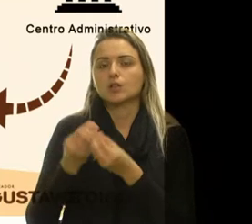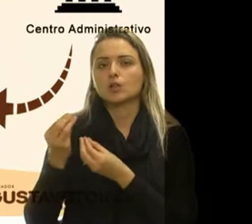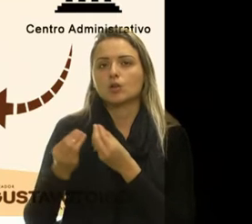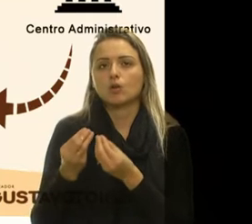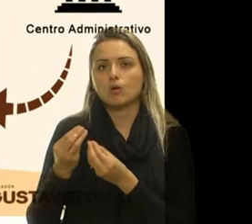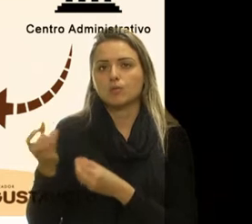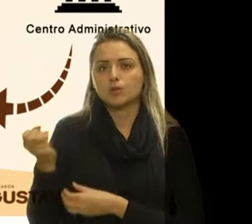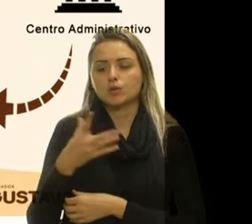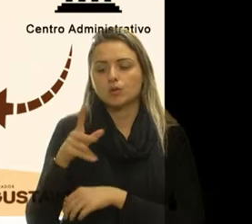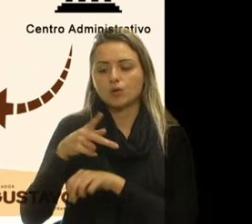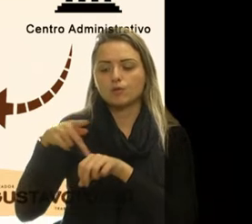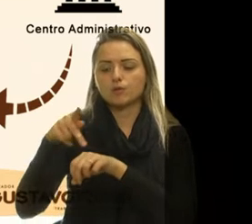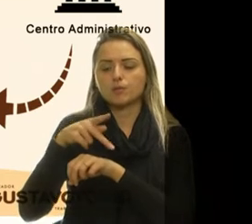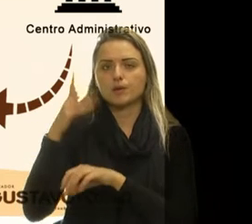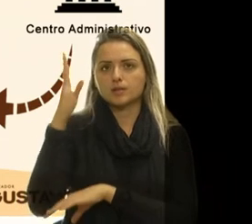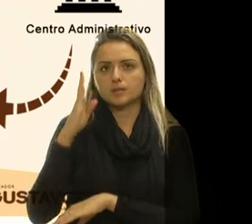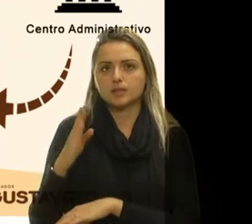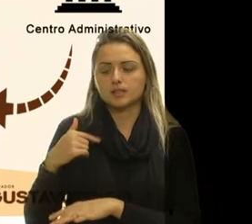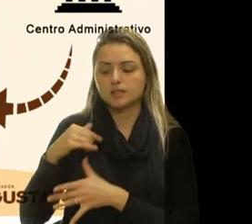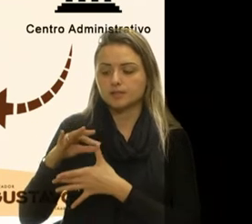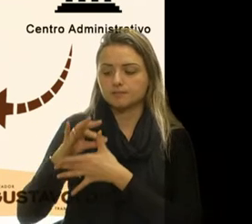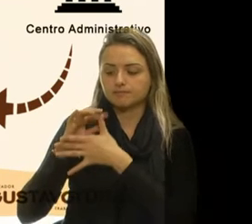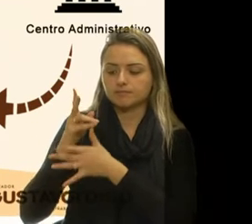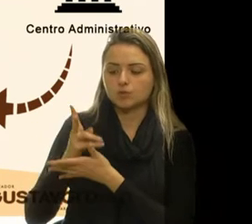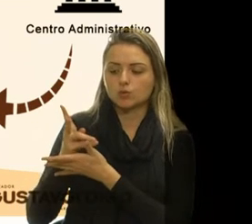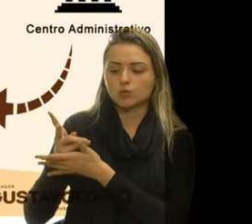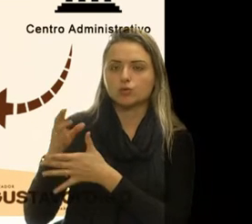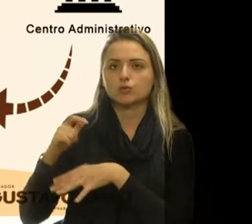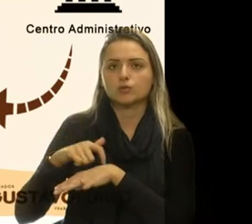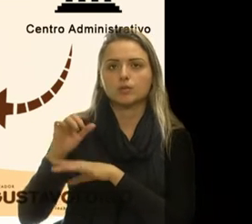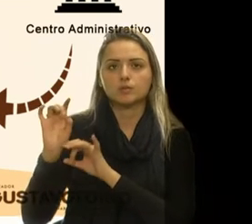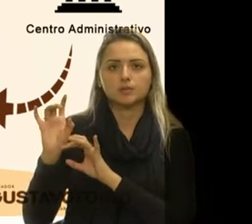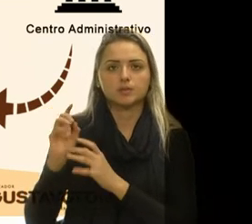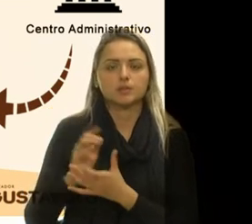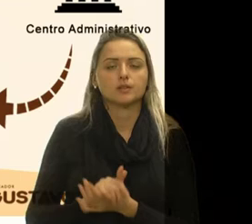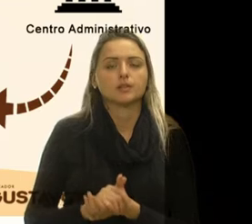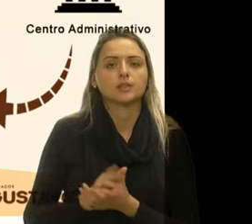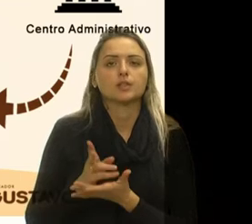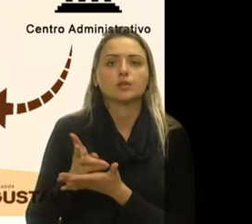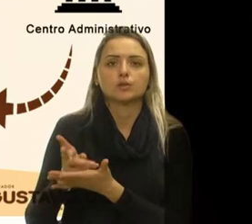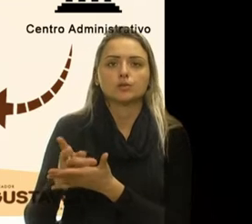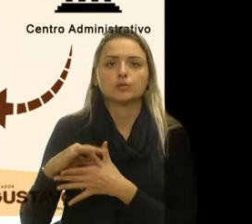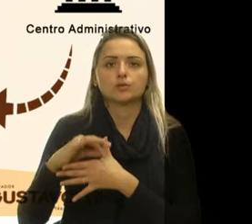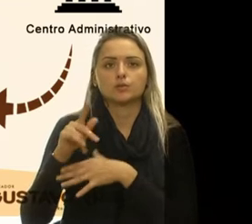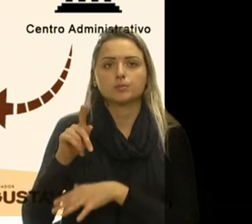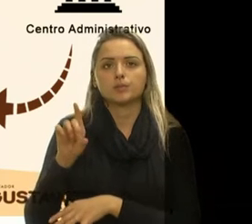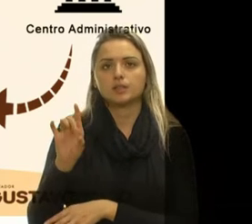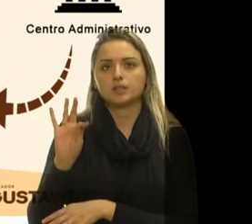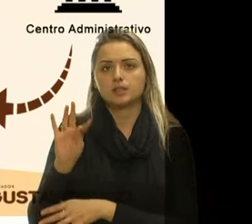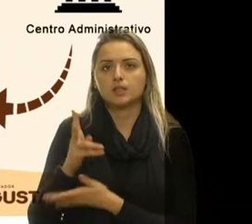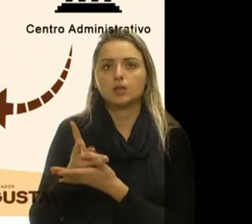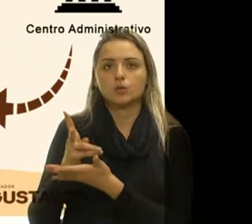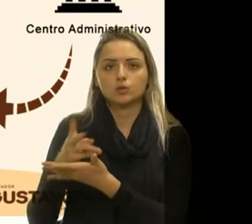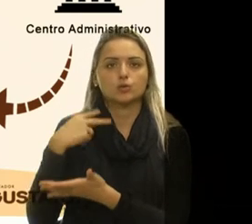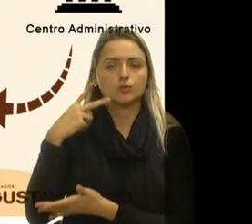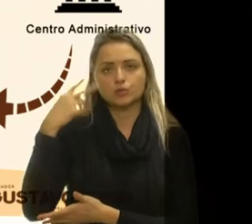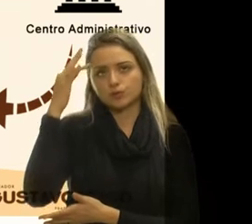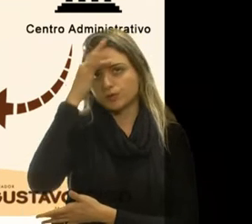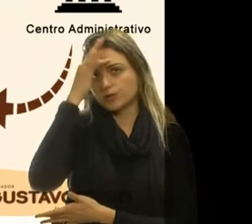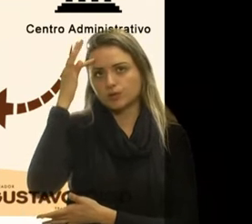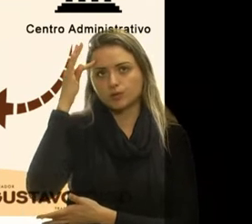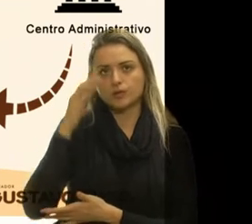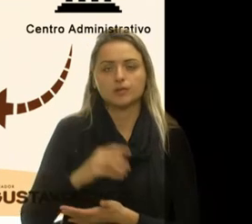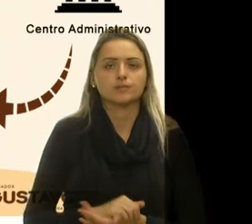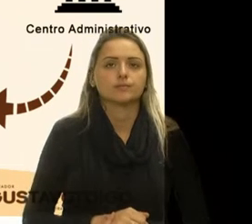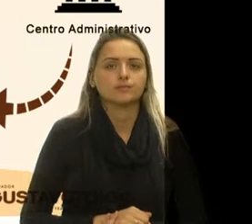Nova Pátria Brasileira. Se puder continuar a declaração de líder, presidente, eu agradeço. Uma declaração de líder ao PDT, com a palavra o vereador